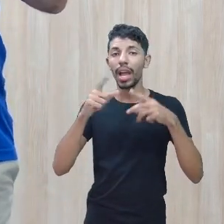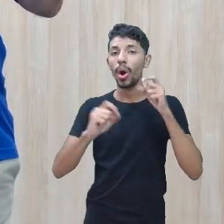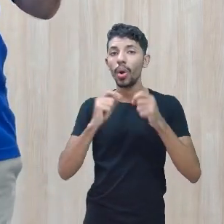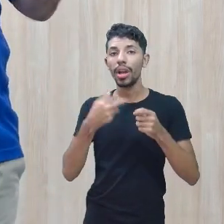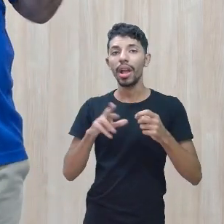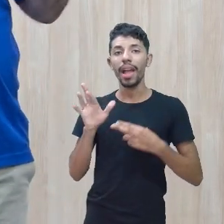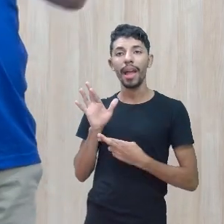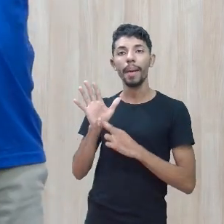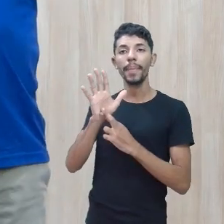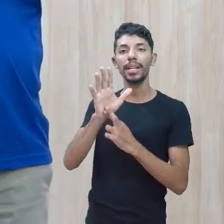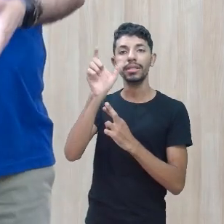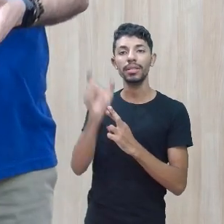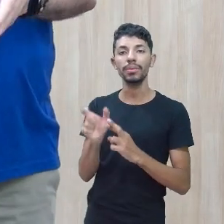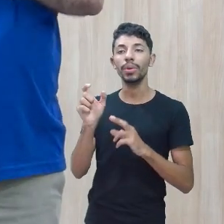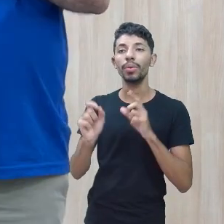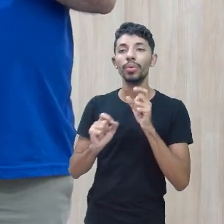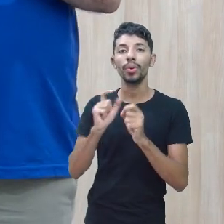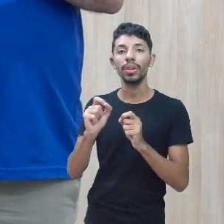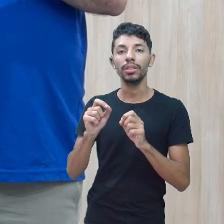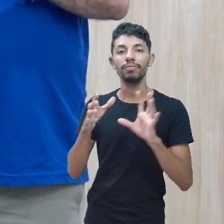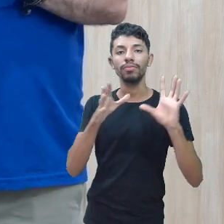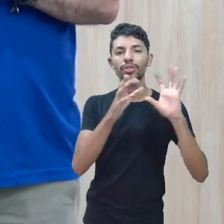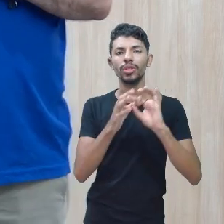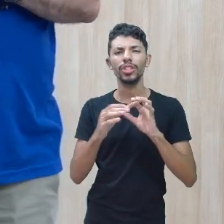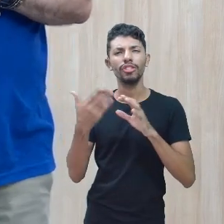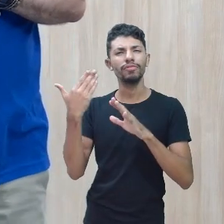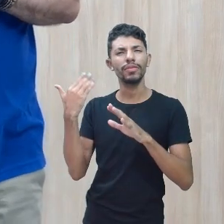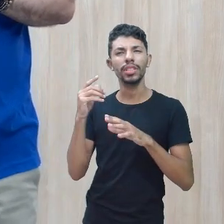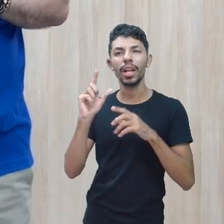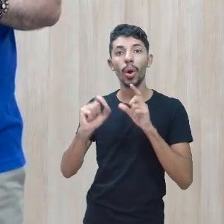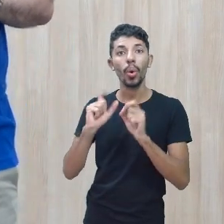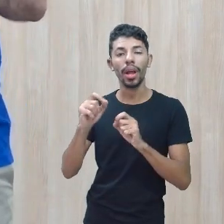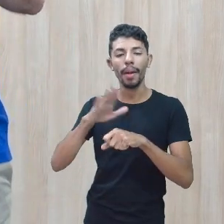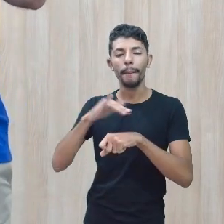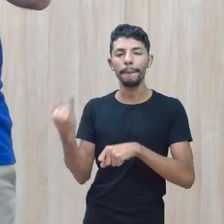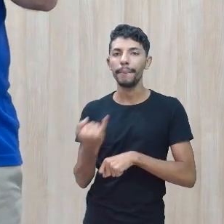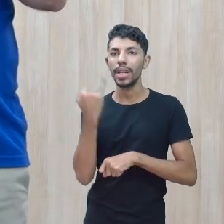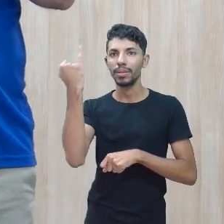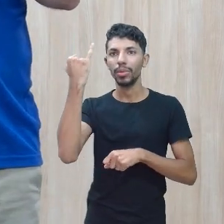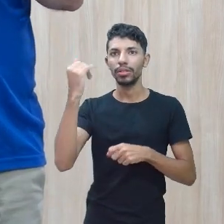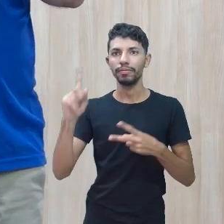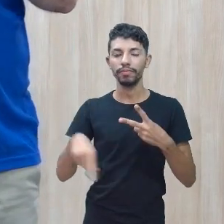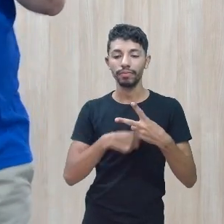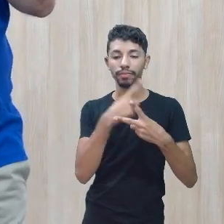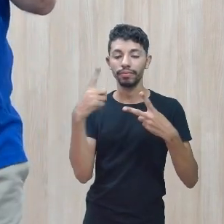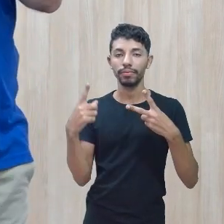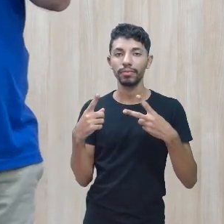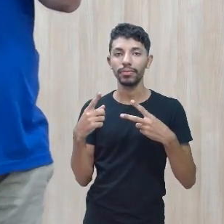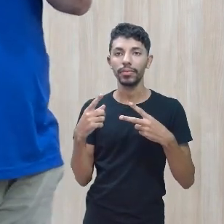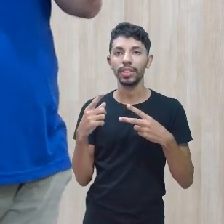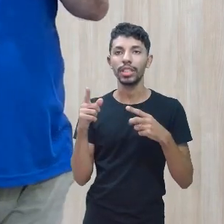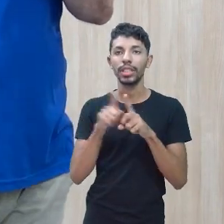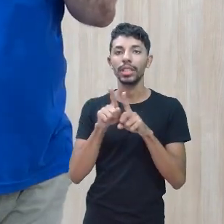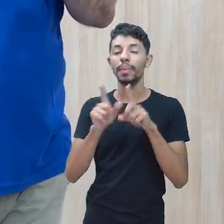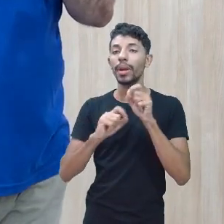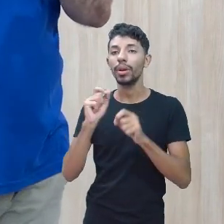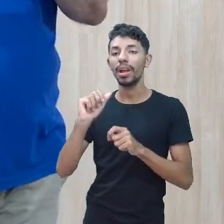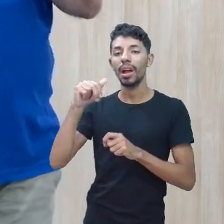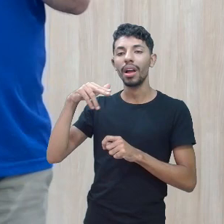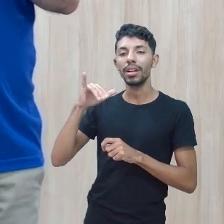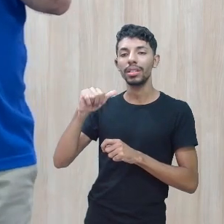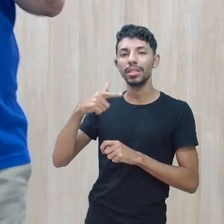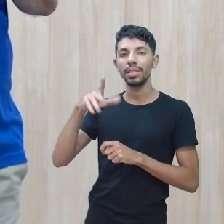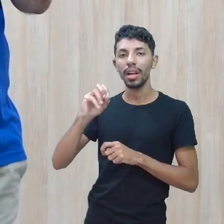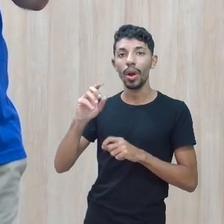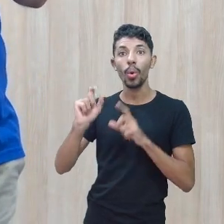aquelas pessoas que naquele contexto eram consideradas mais importantes. E os anciãos, ou seja, as pessoas idosas,